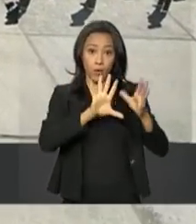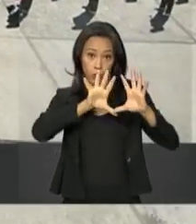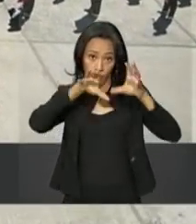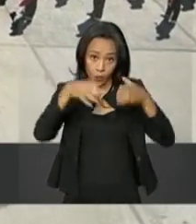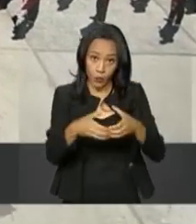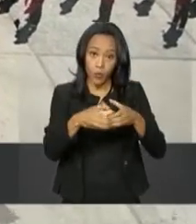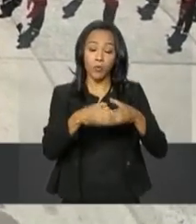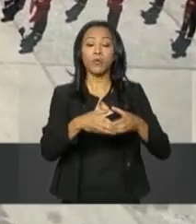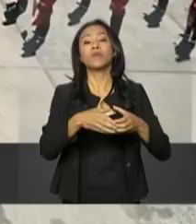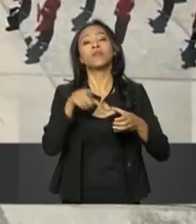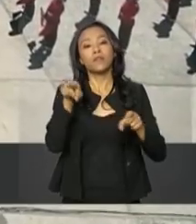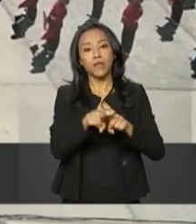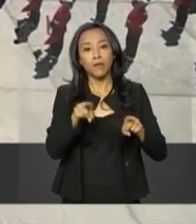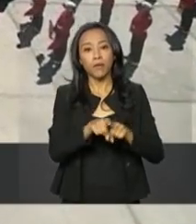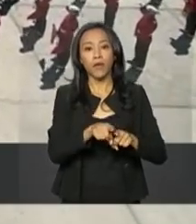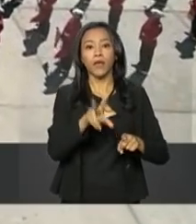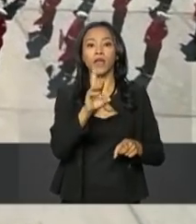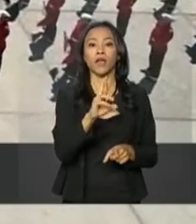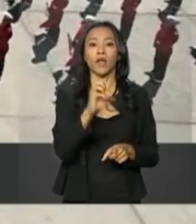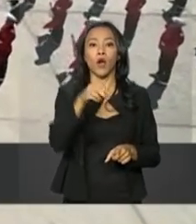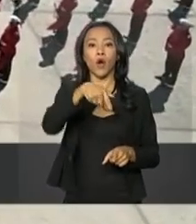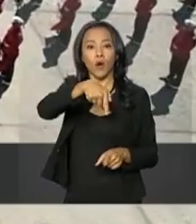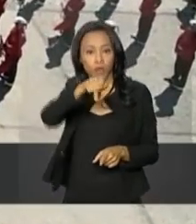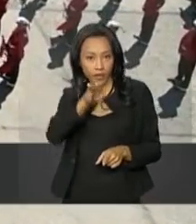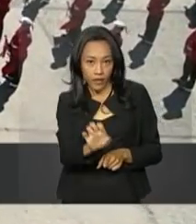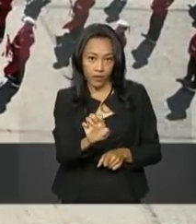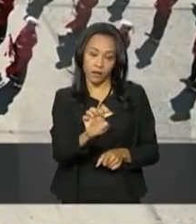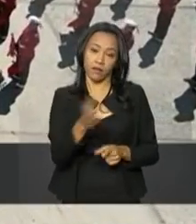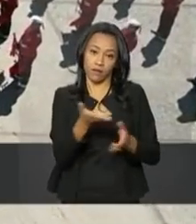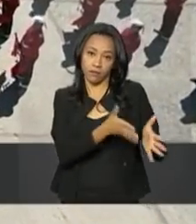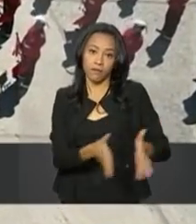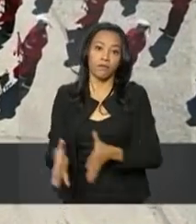Grupo de Escoteiros Roque Maguará 1,